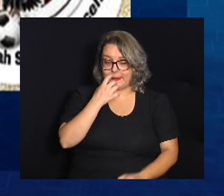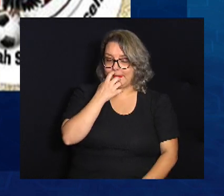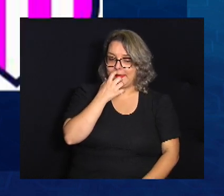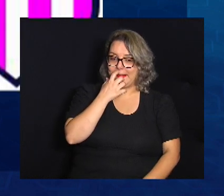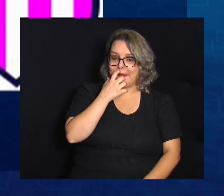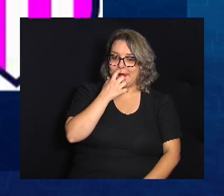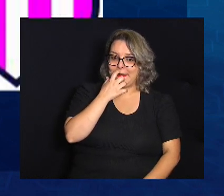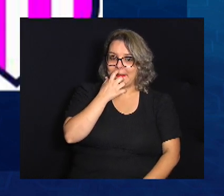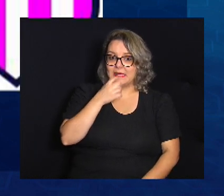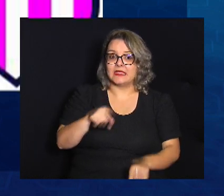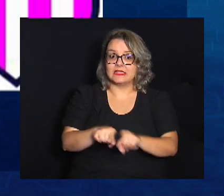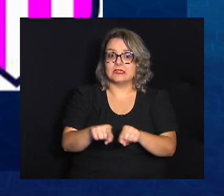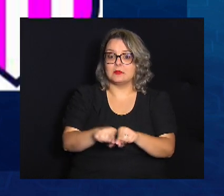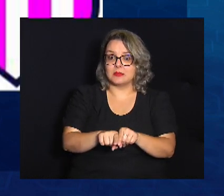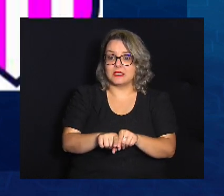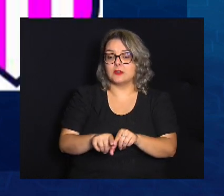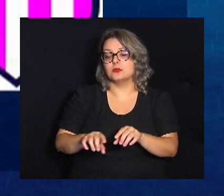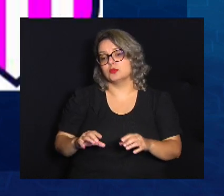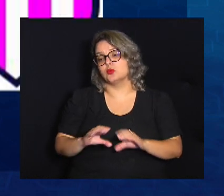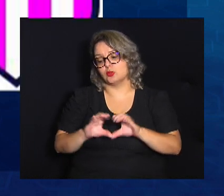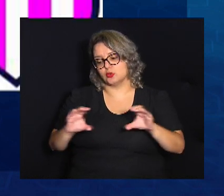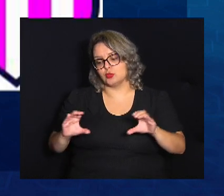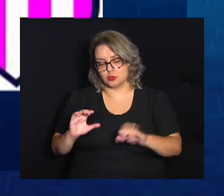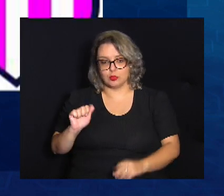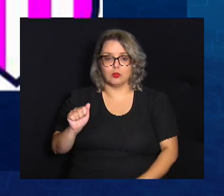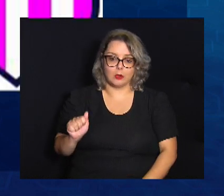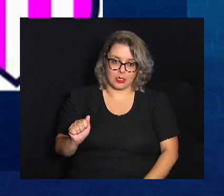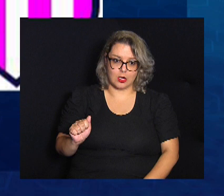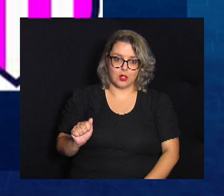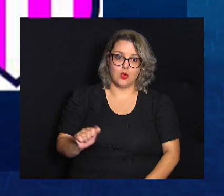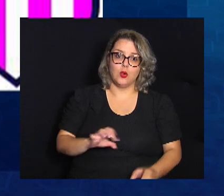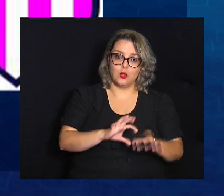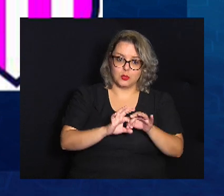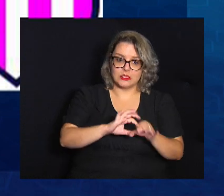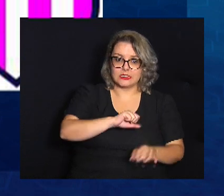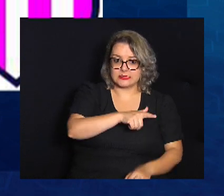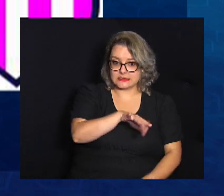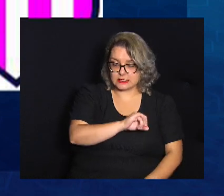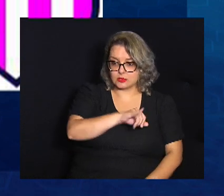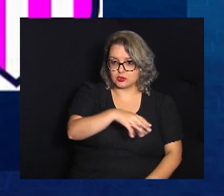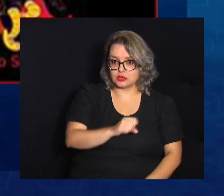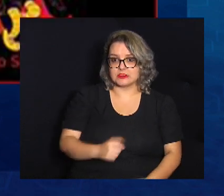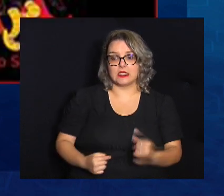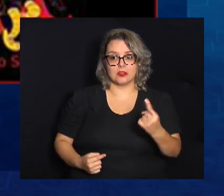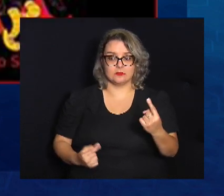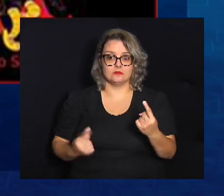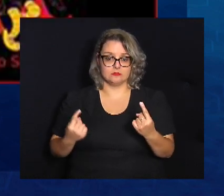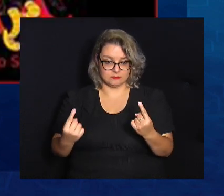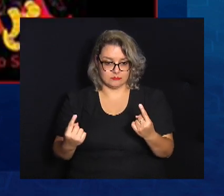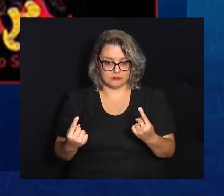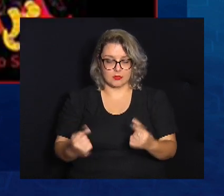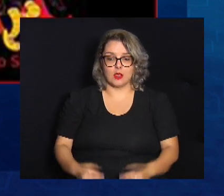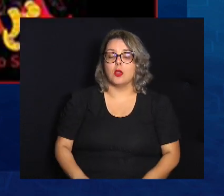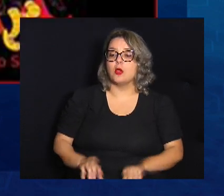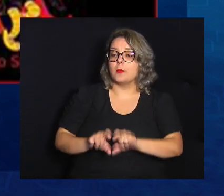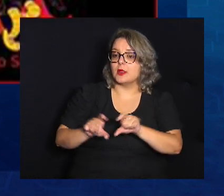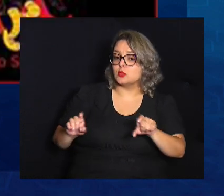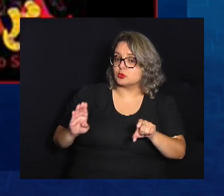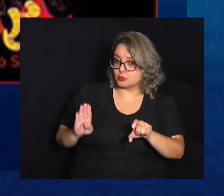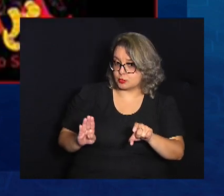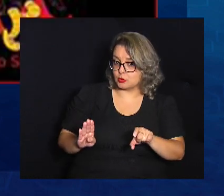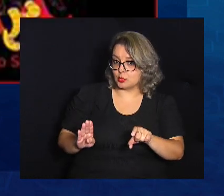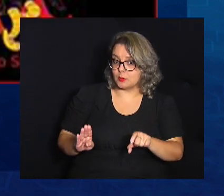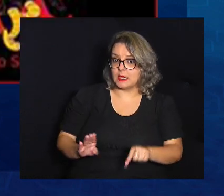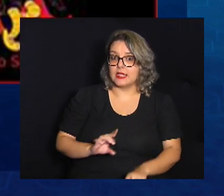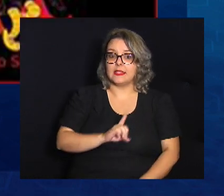5-1. Ainda pelo Grupo A, União São José e Meninas Parque ficaram no 1-1. Pelo Grupo B, as meninas do